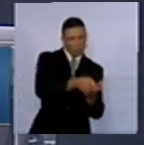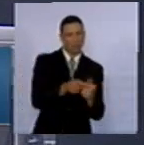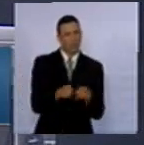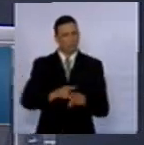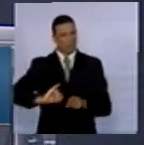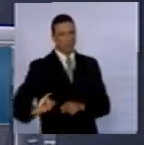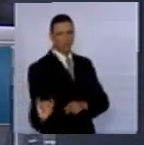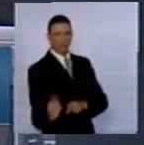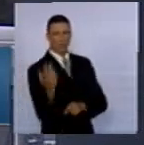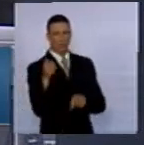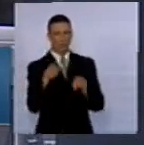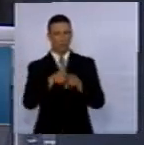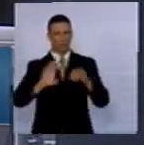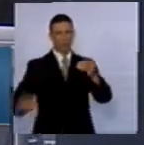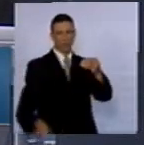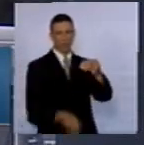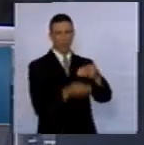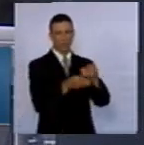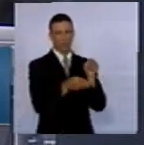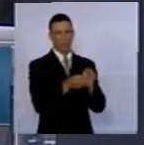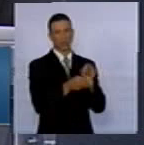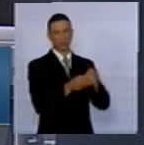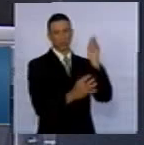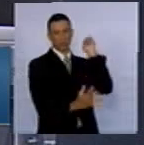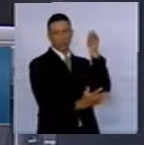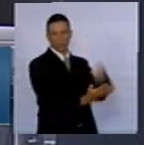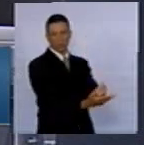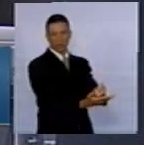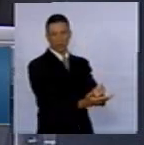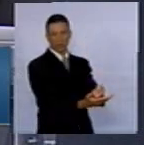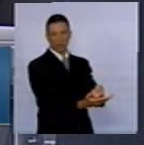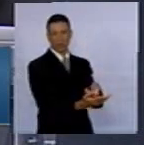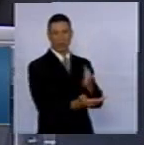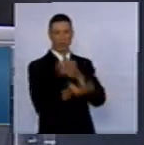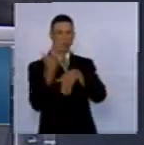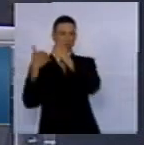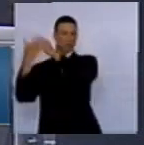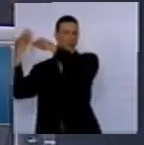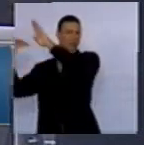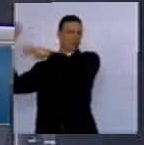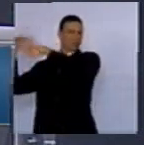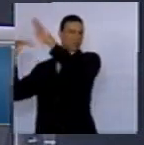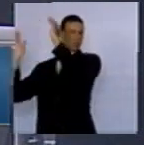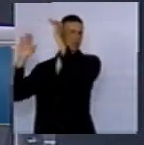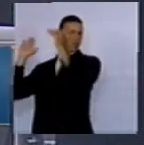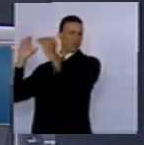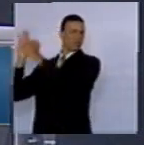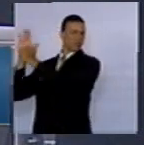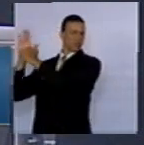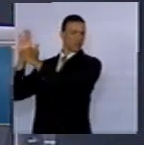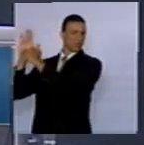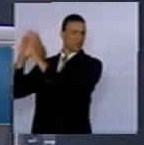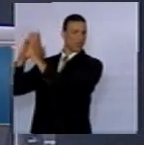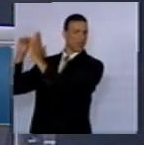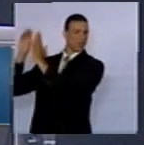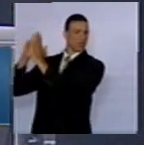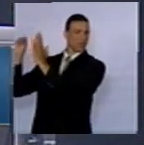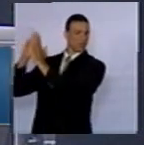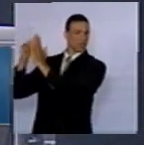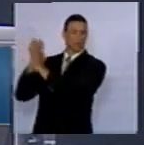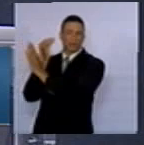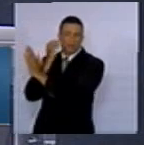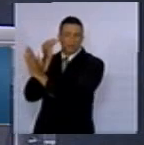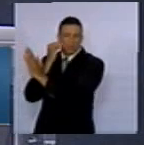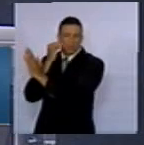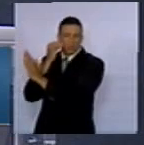diga-se lembre-se que a assinatura foi nos primórdios da Rádio Difusão o primeiro modelo de negócio tentado